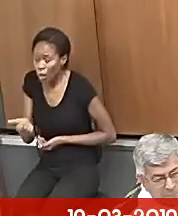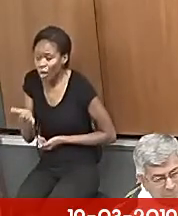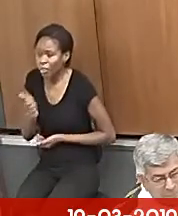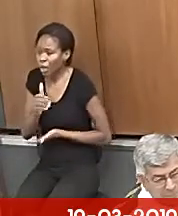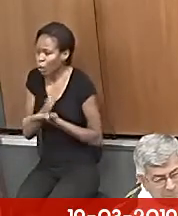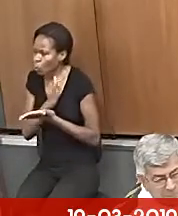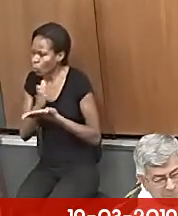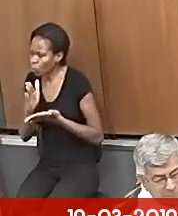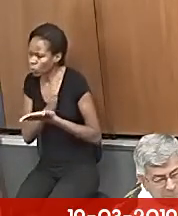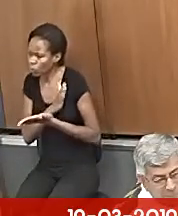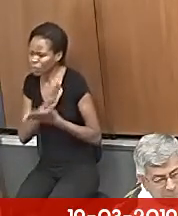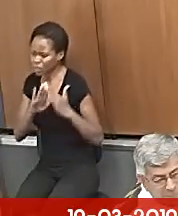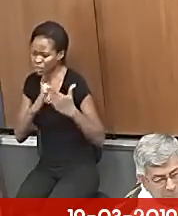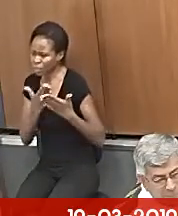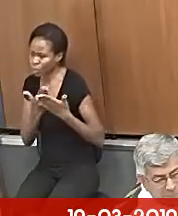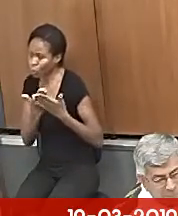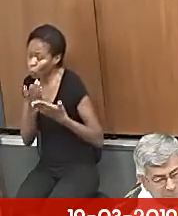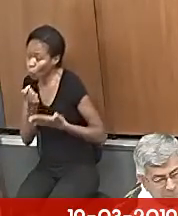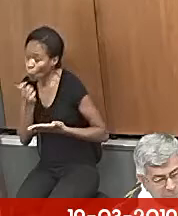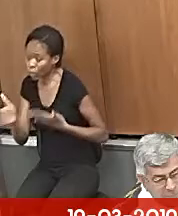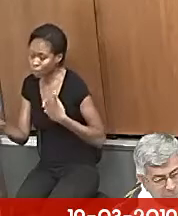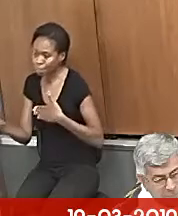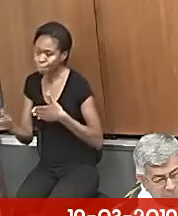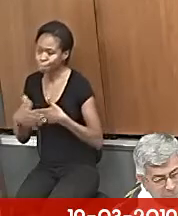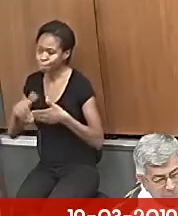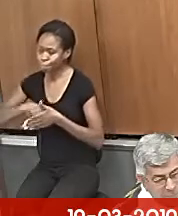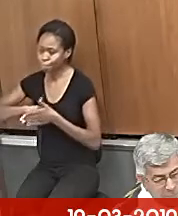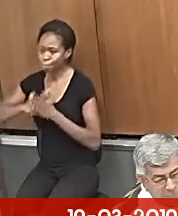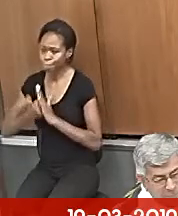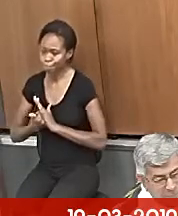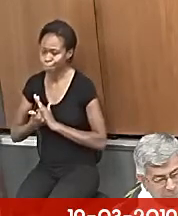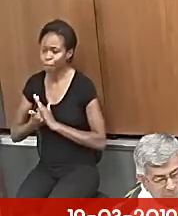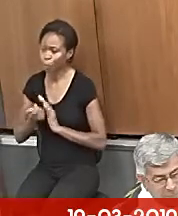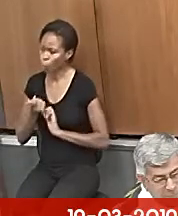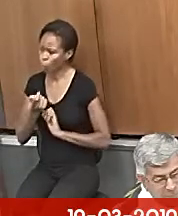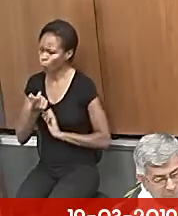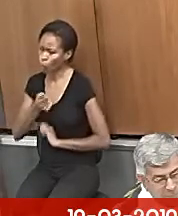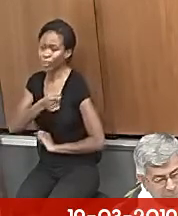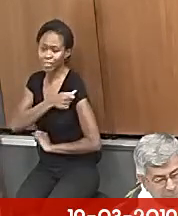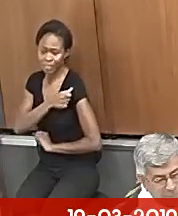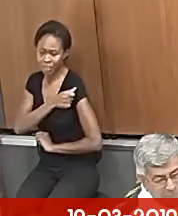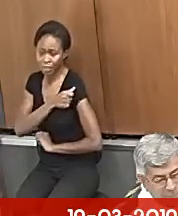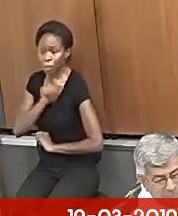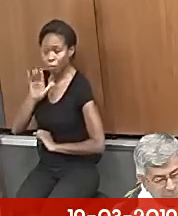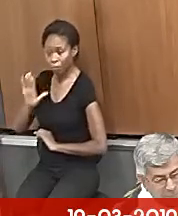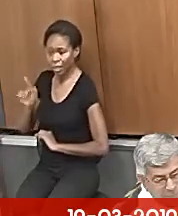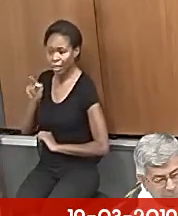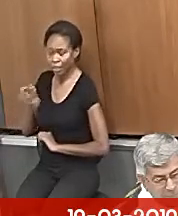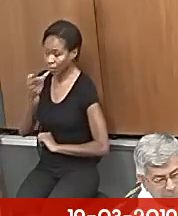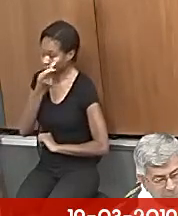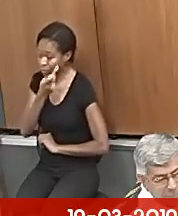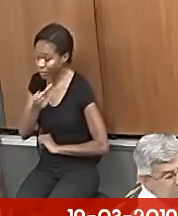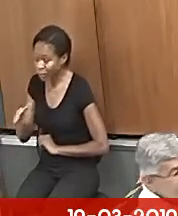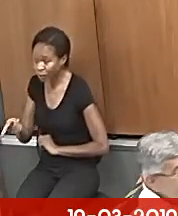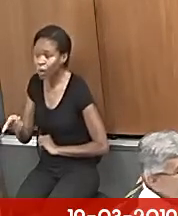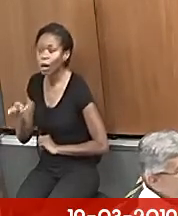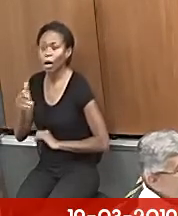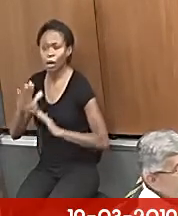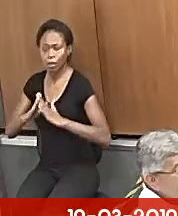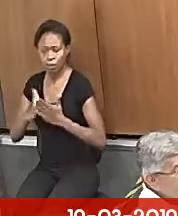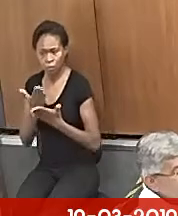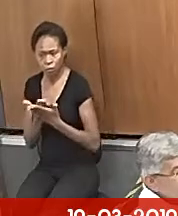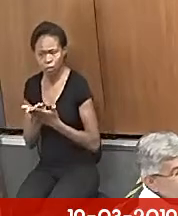alunos não é isso e queria ser fechada e depois da visita da comissão à escola continua aberta atendendo